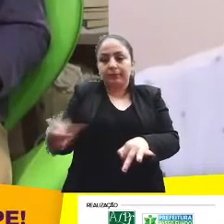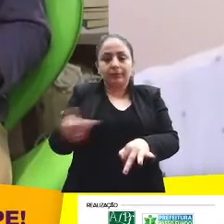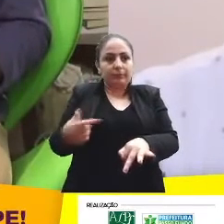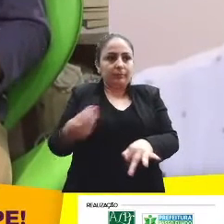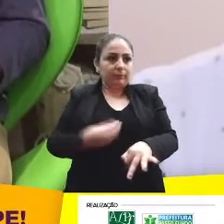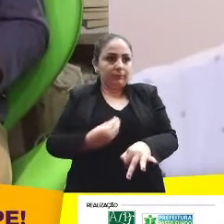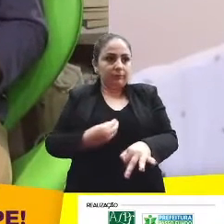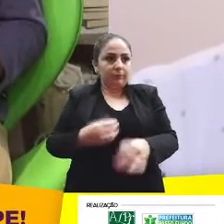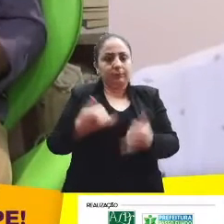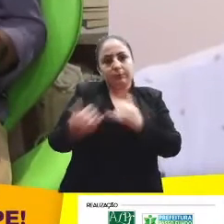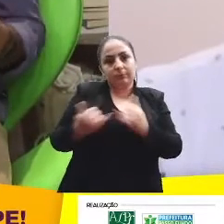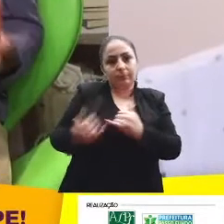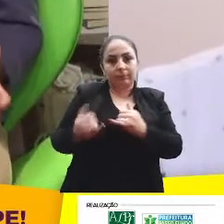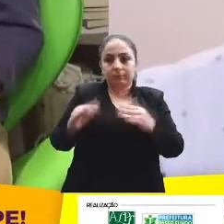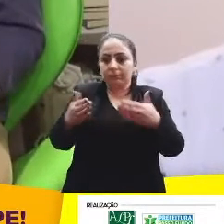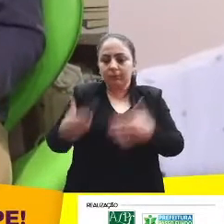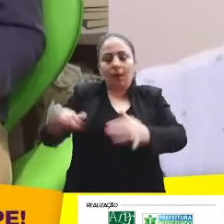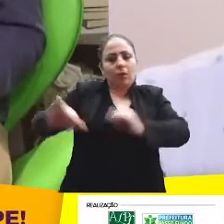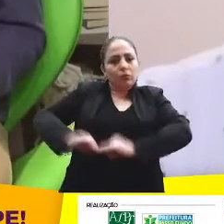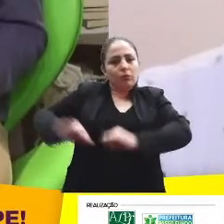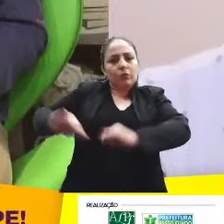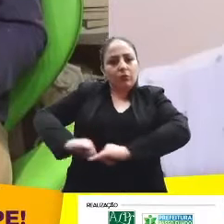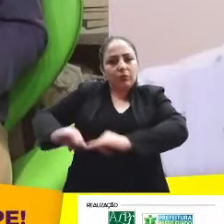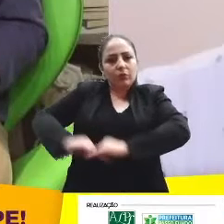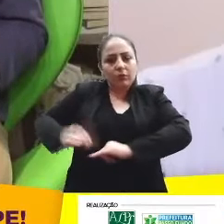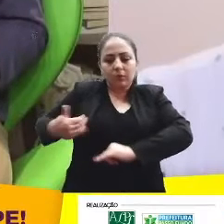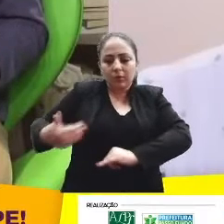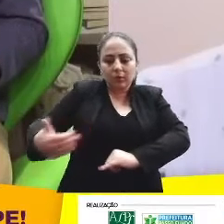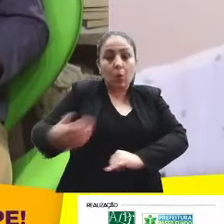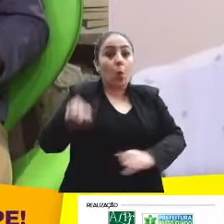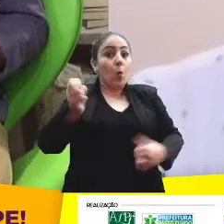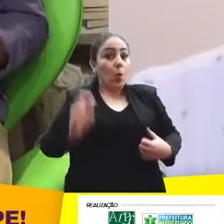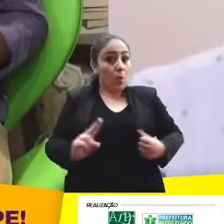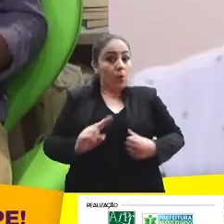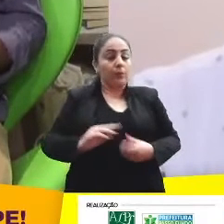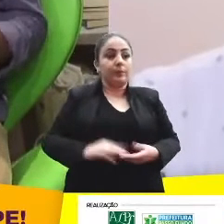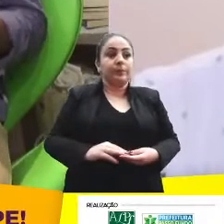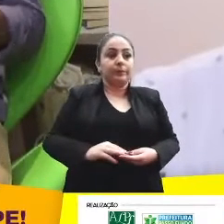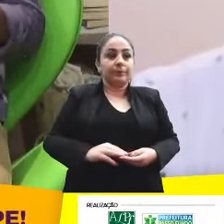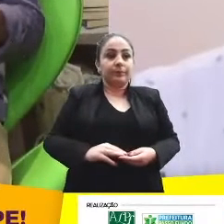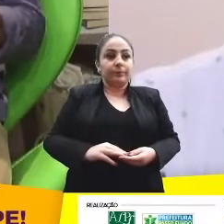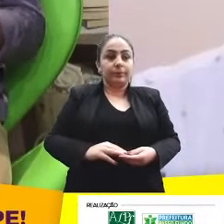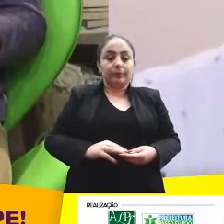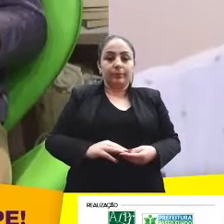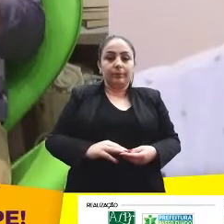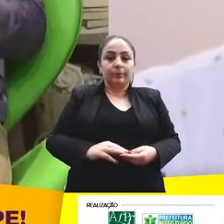irremediavelmente, digamos, destinado a sofrer? Ou